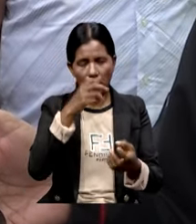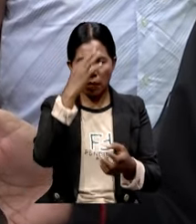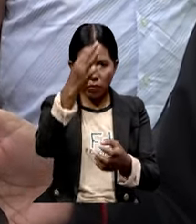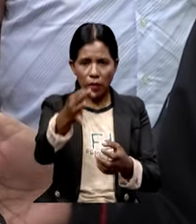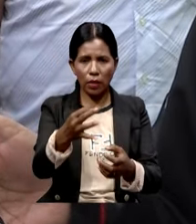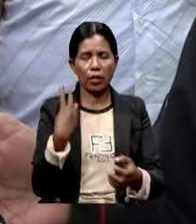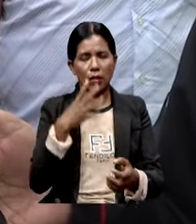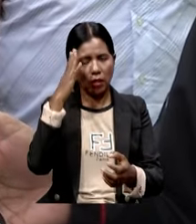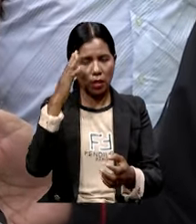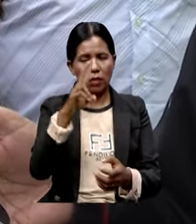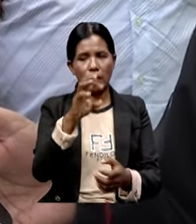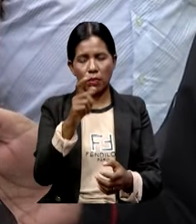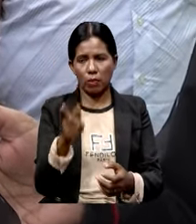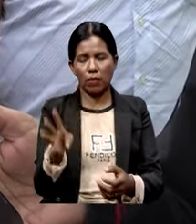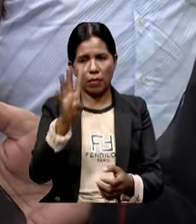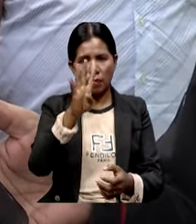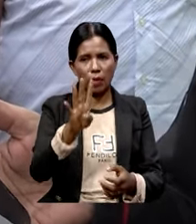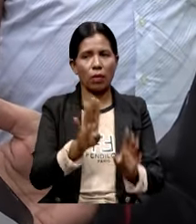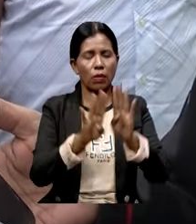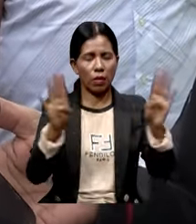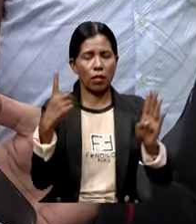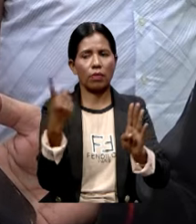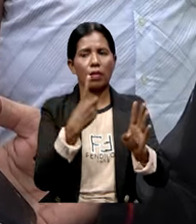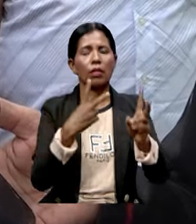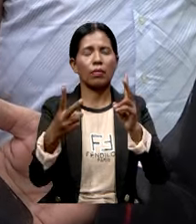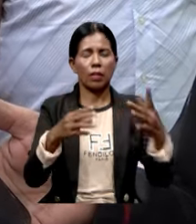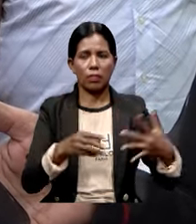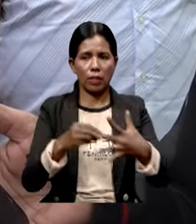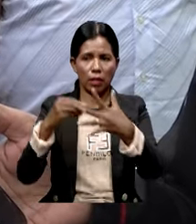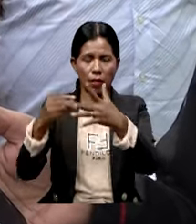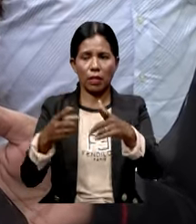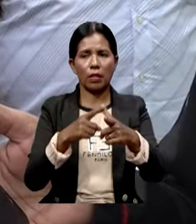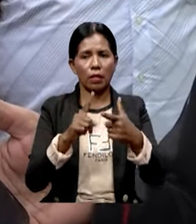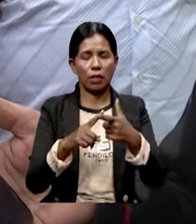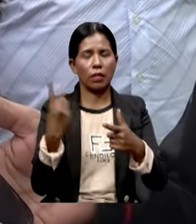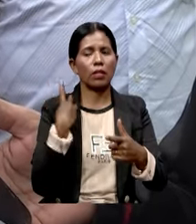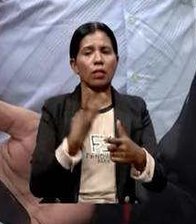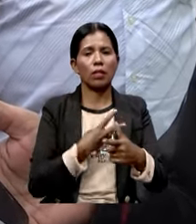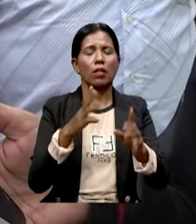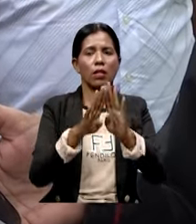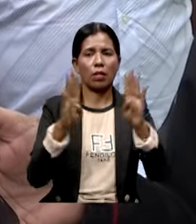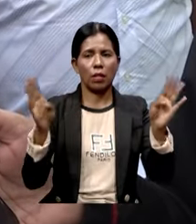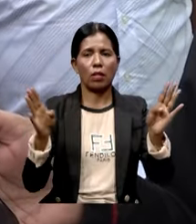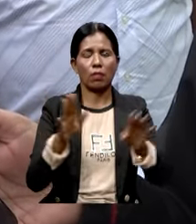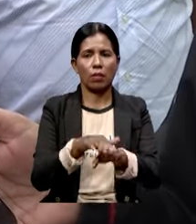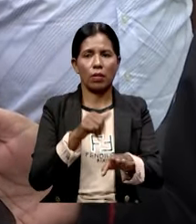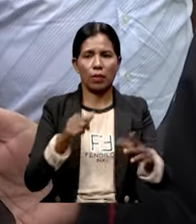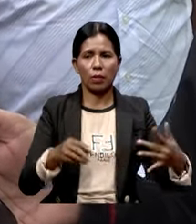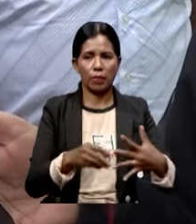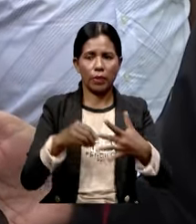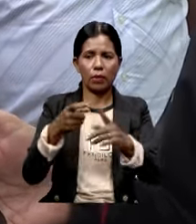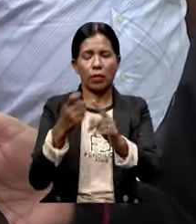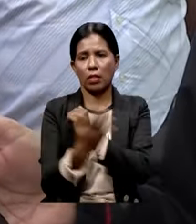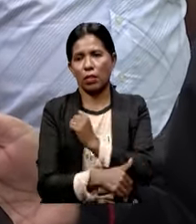está tendo a cadeia de 2024, está louca para ter vaga para especialista Balo, e logo a Sanelet, e estamos a contratar com o especialista sobre o